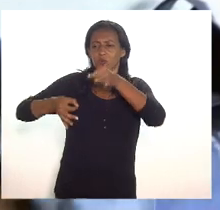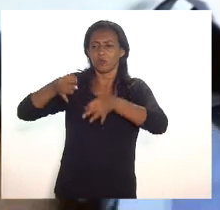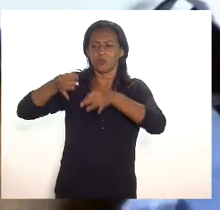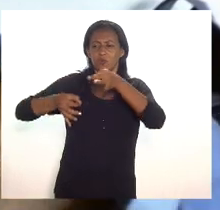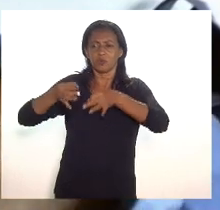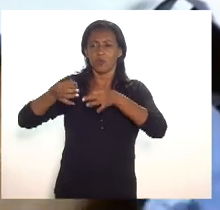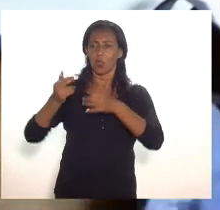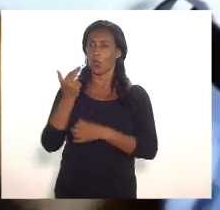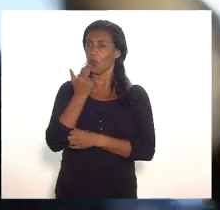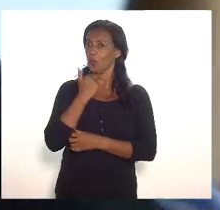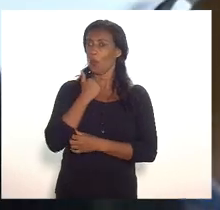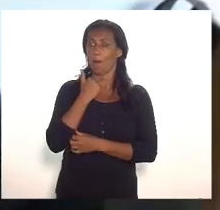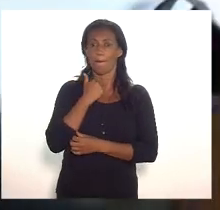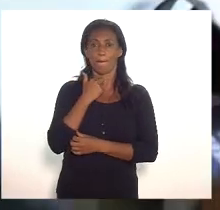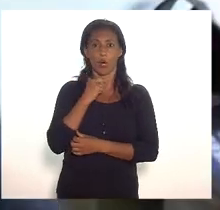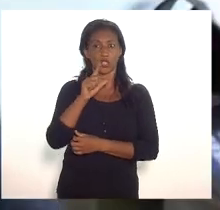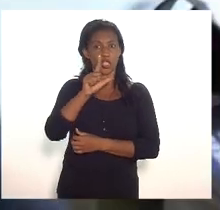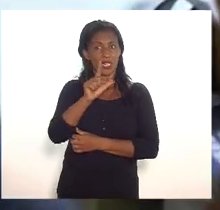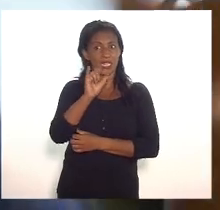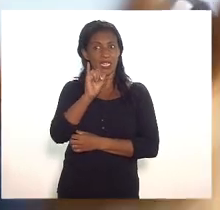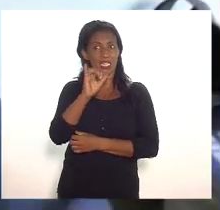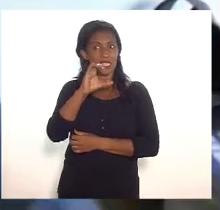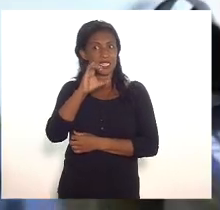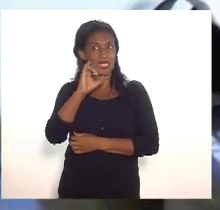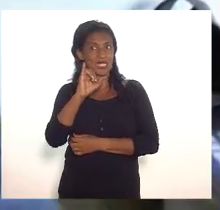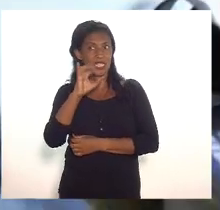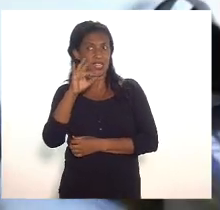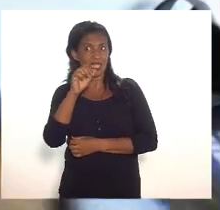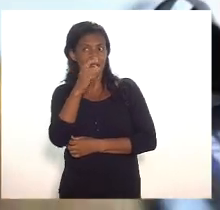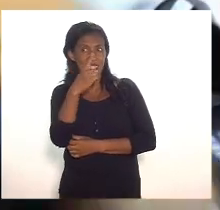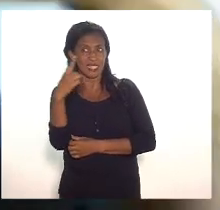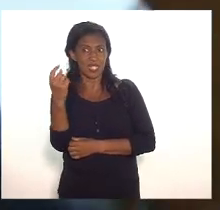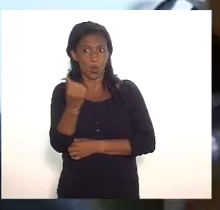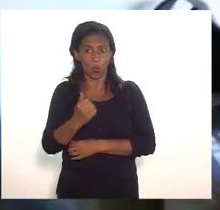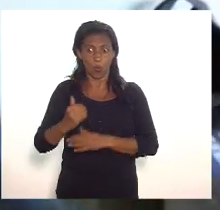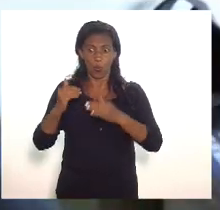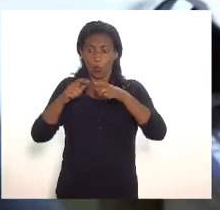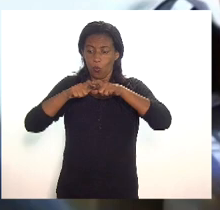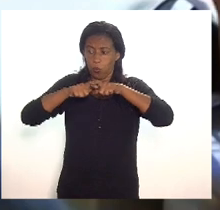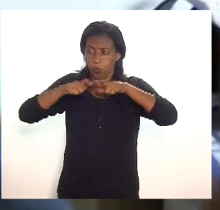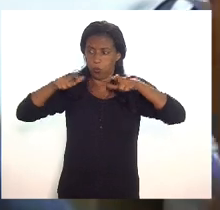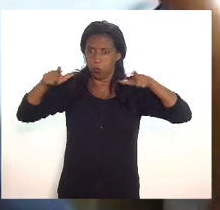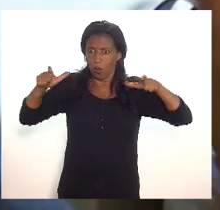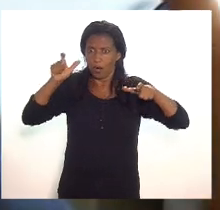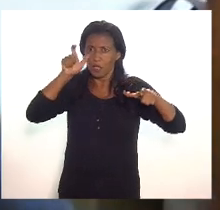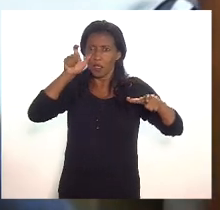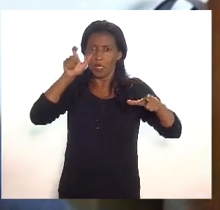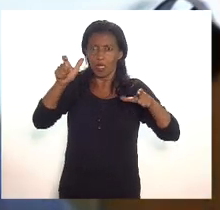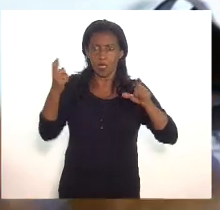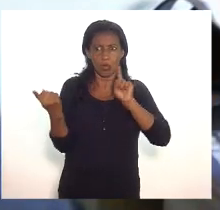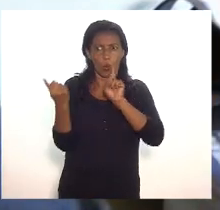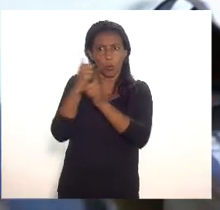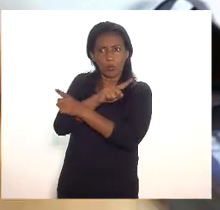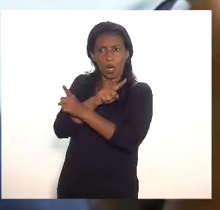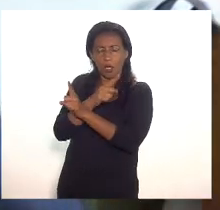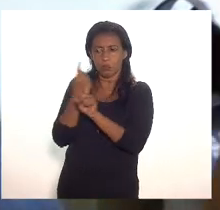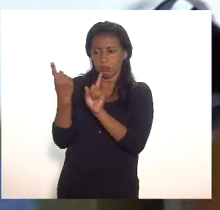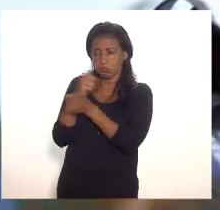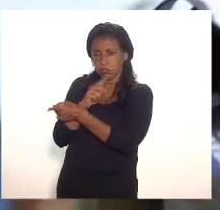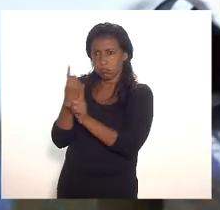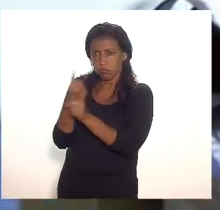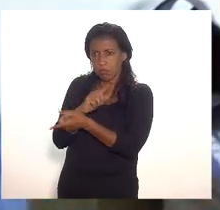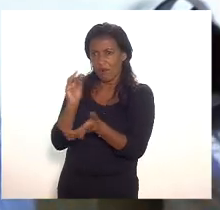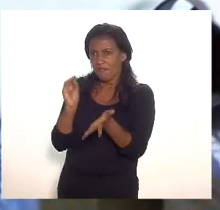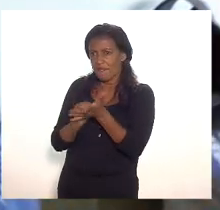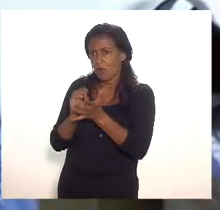fazer uma licitação desse tamanho, com tantos interesses contrários, sob